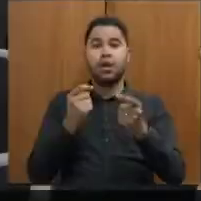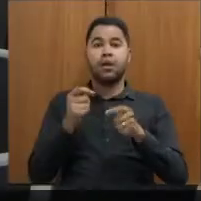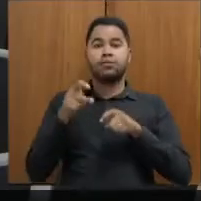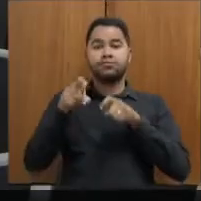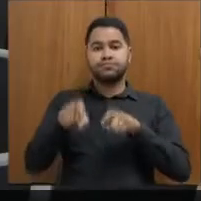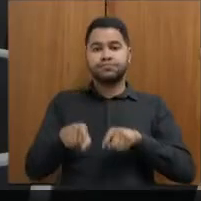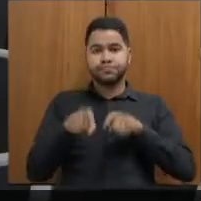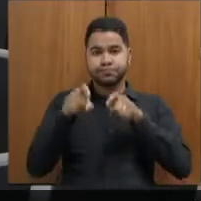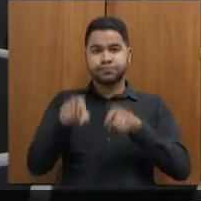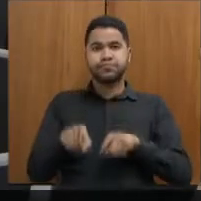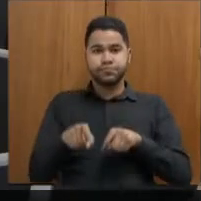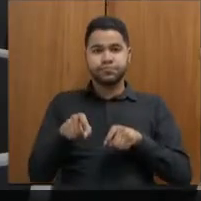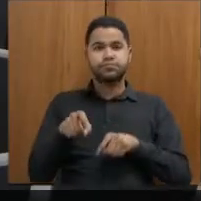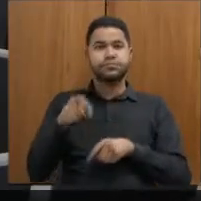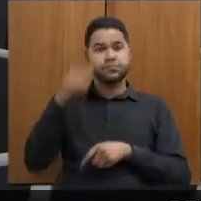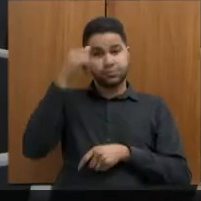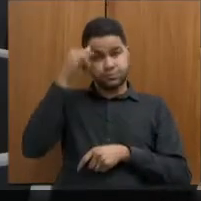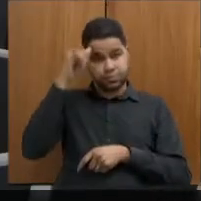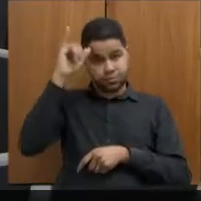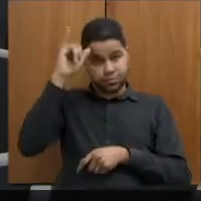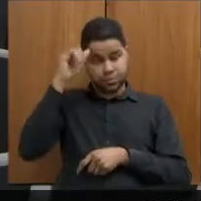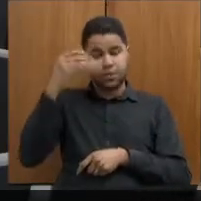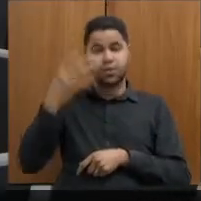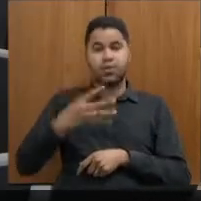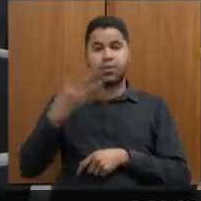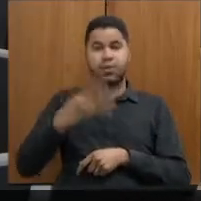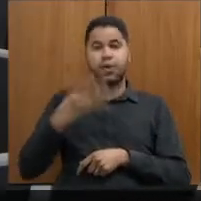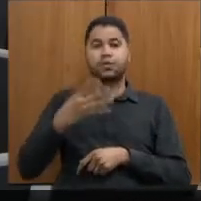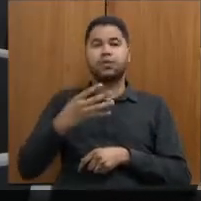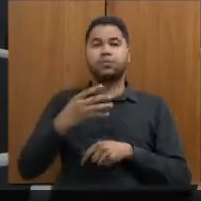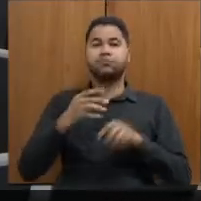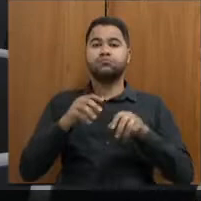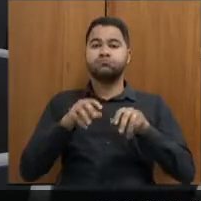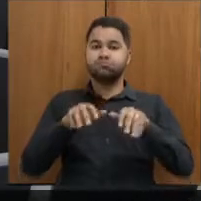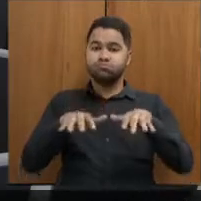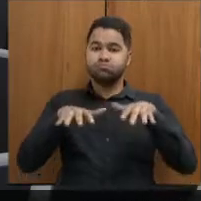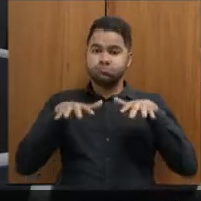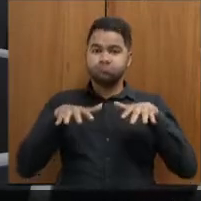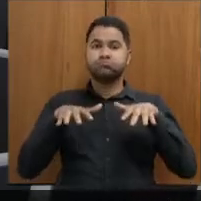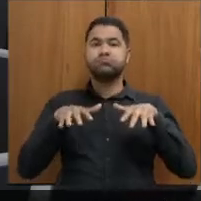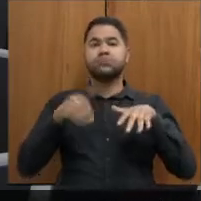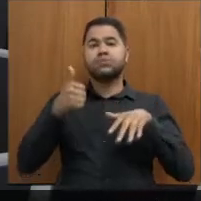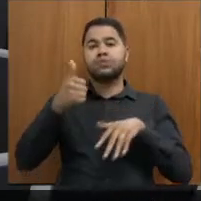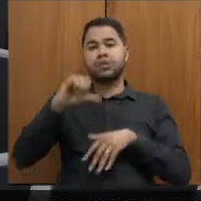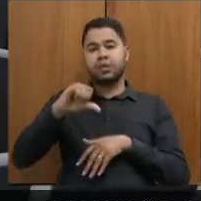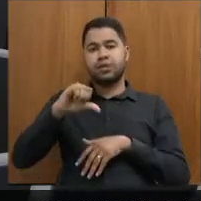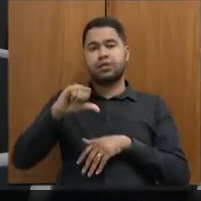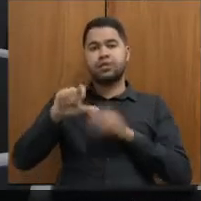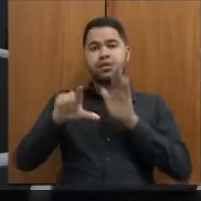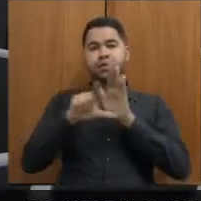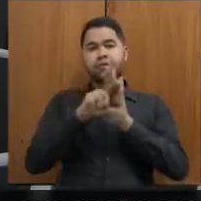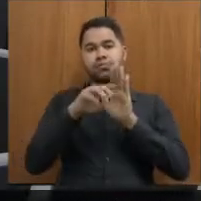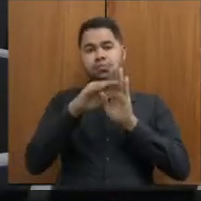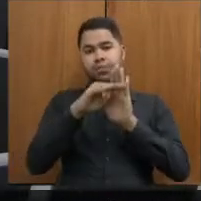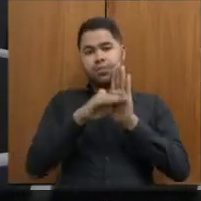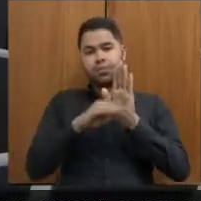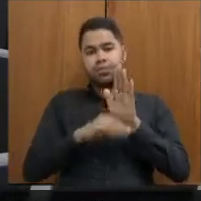o Iago indústria da 4ª sessão Legislativa ordinária da décima nona legislatura